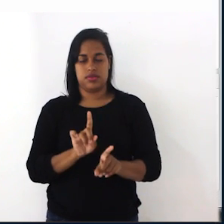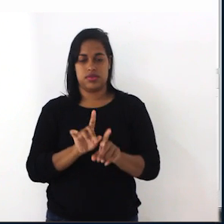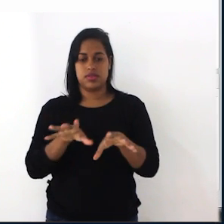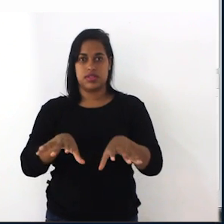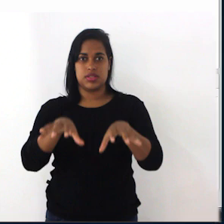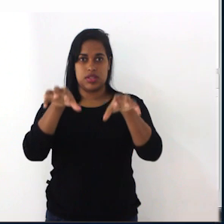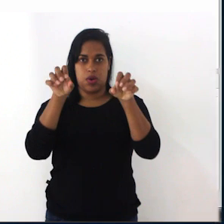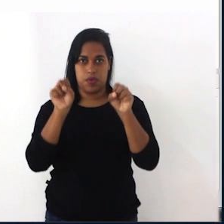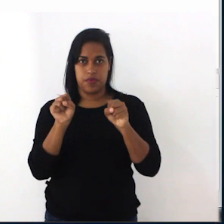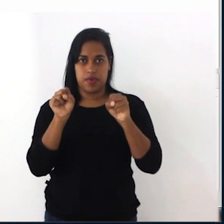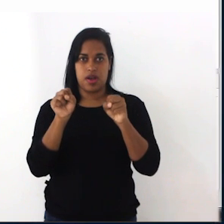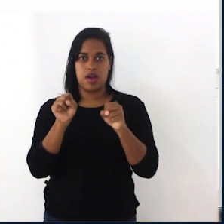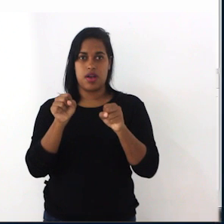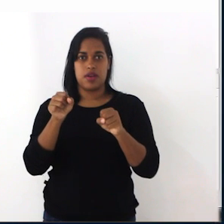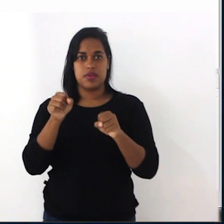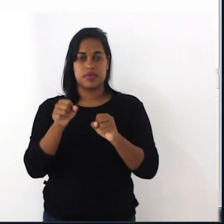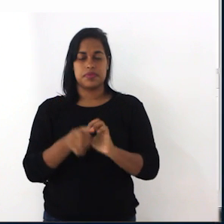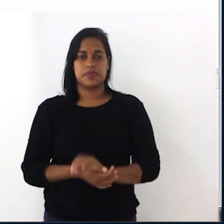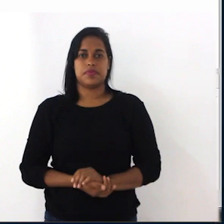salvar, vamos